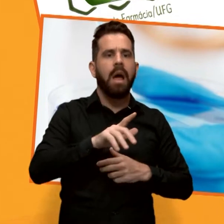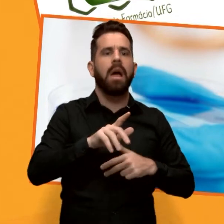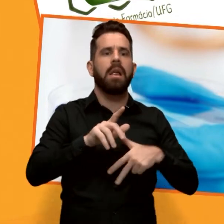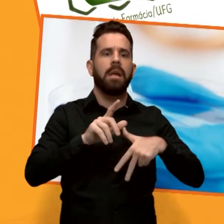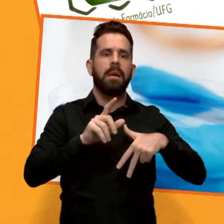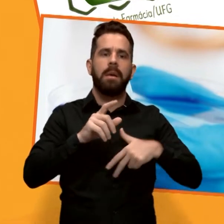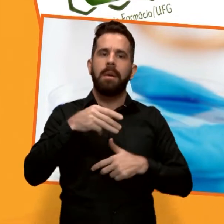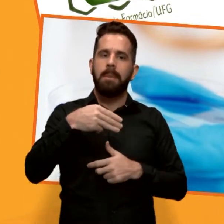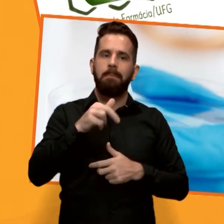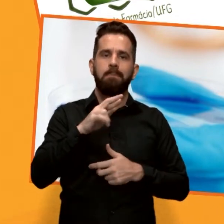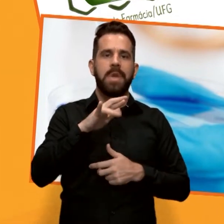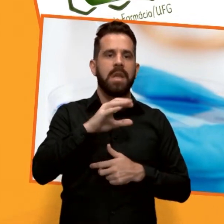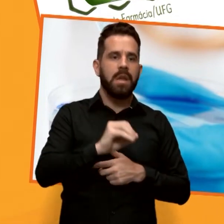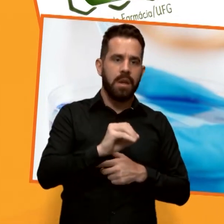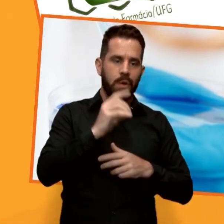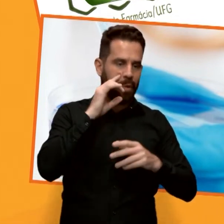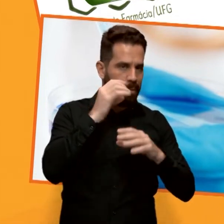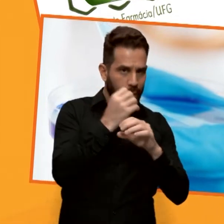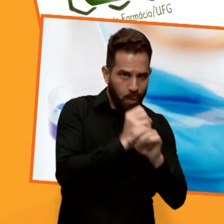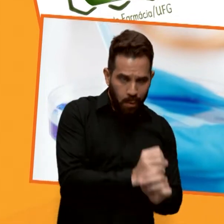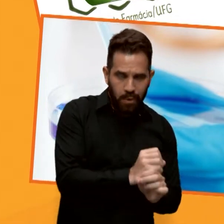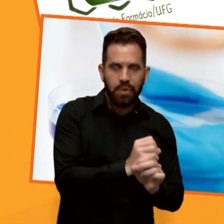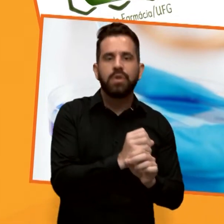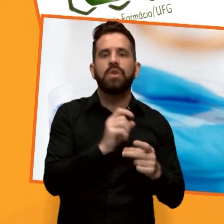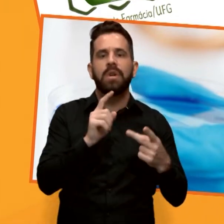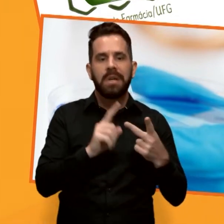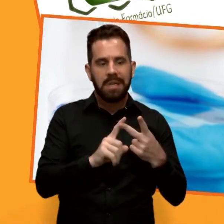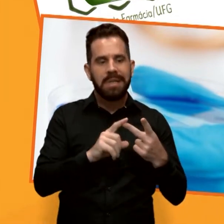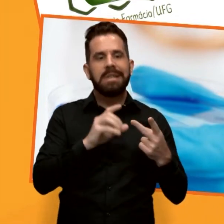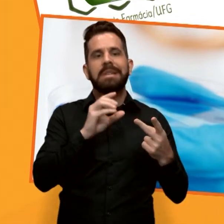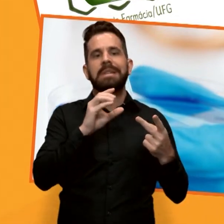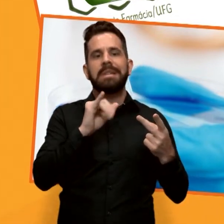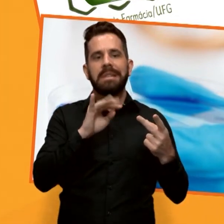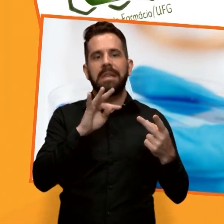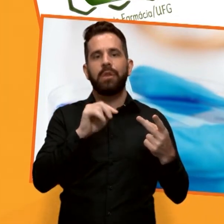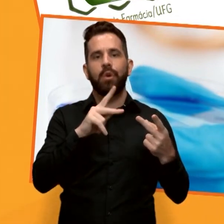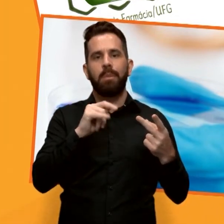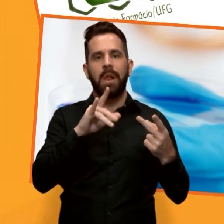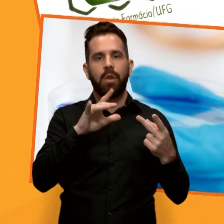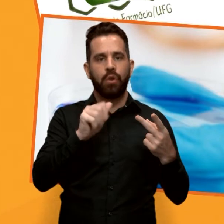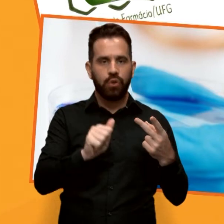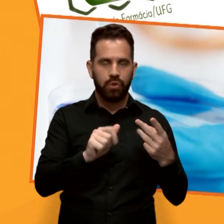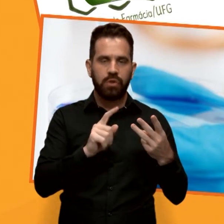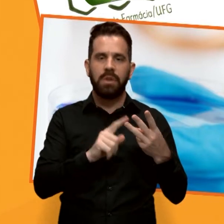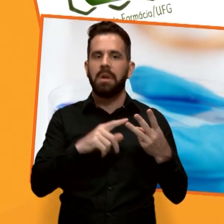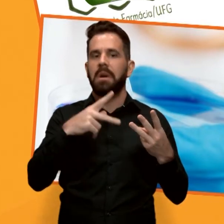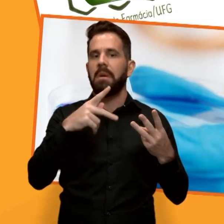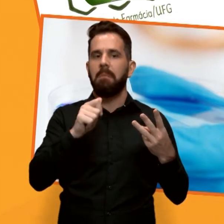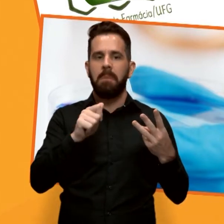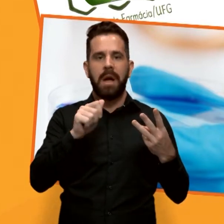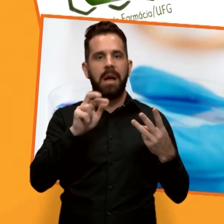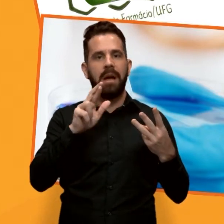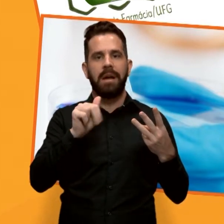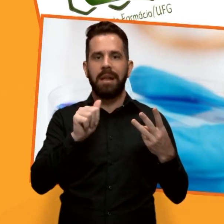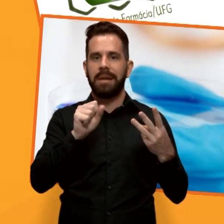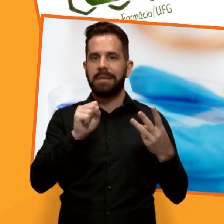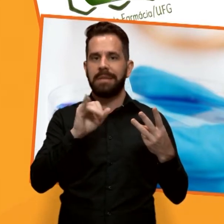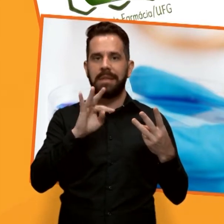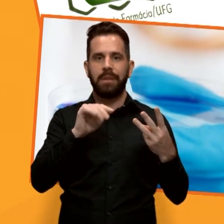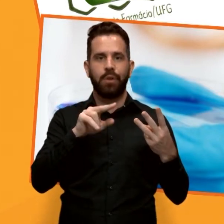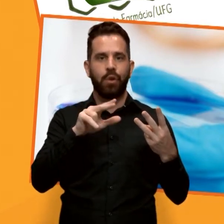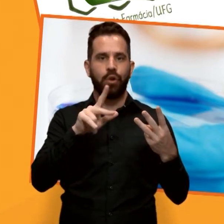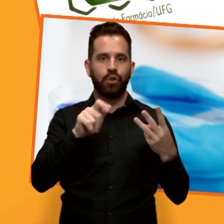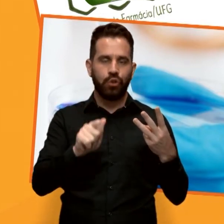microbiologia, micologia, citopatologia, hematologia, parasitologia,